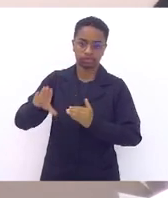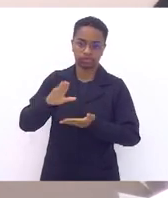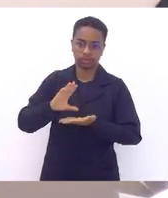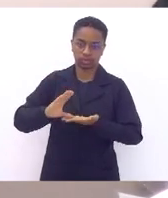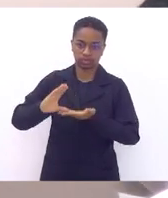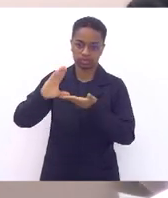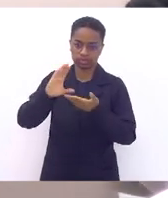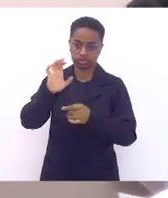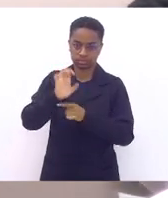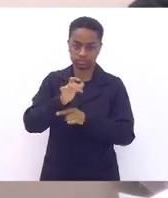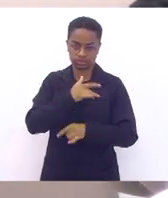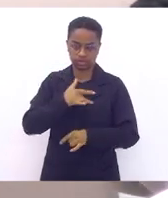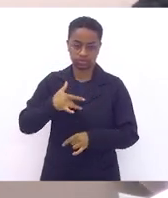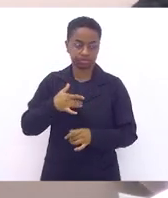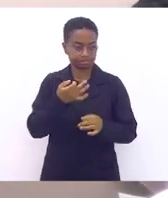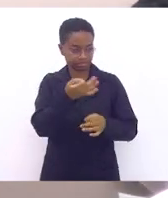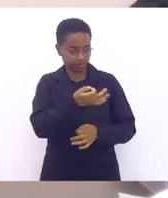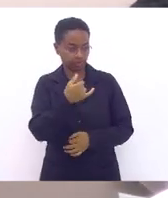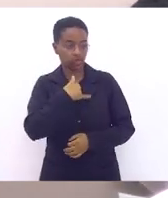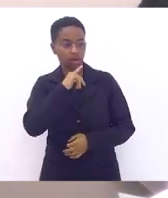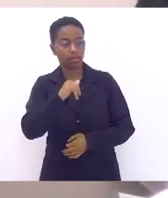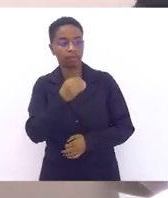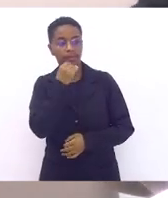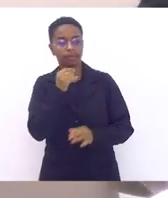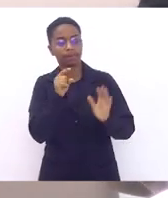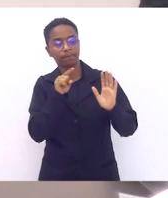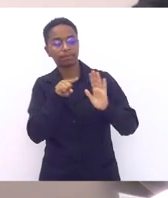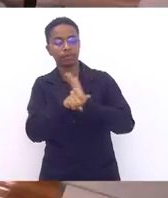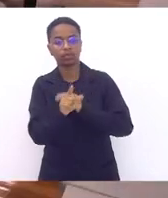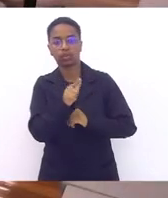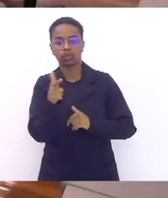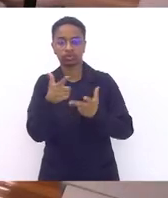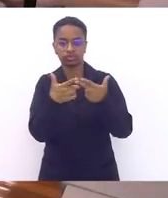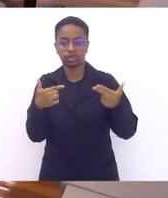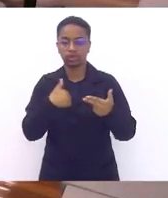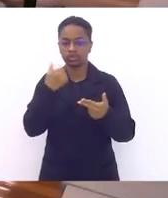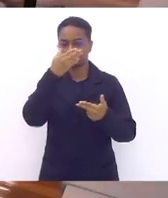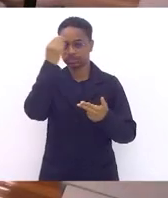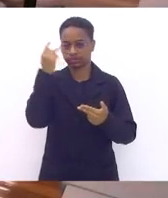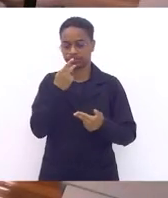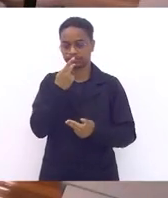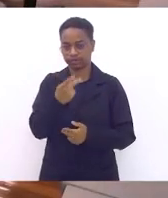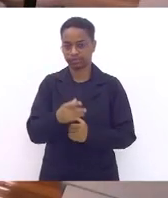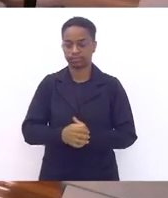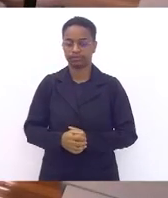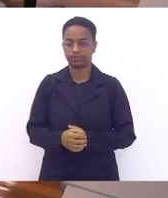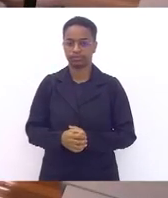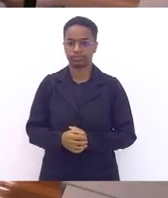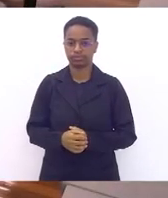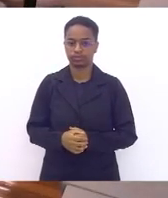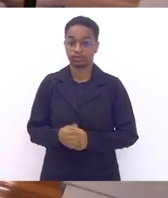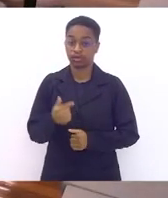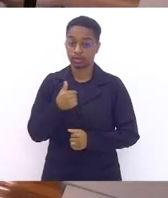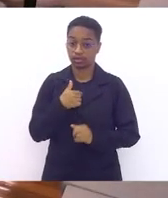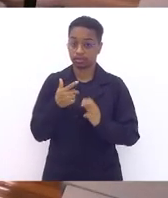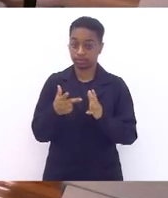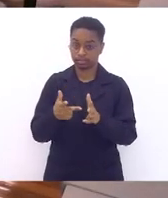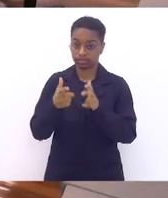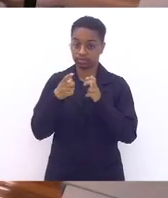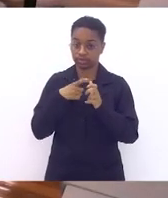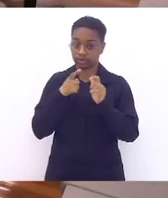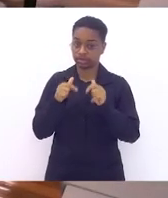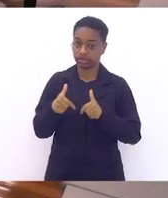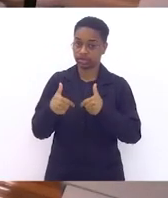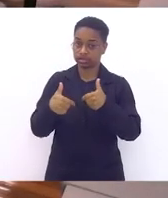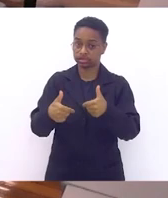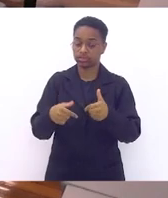Perfeito. Então, não, deixa eu aproveitar e fazer uma outra pergunta, sim, sim, que eu esqueci de falar isso. Eu verifiquei, né, uma ação da